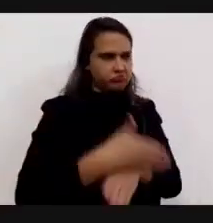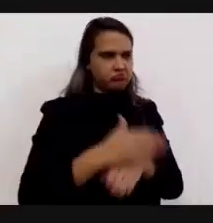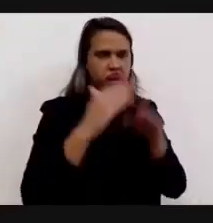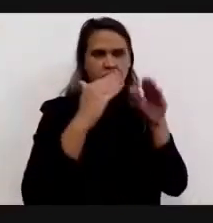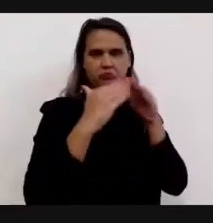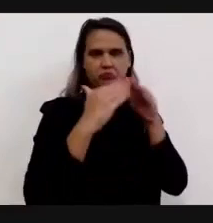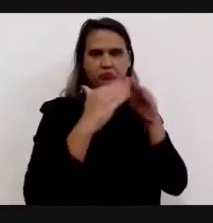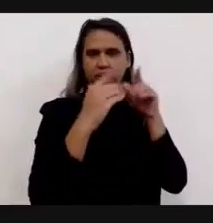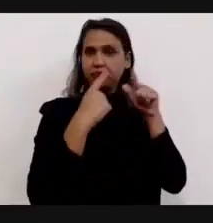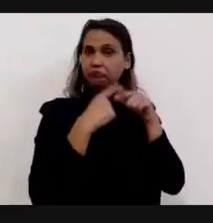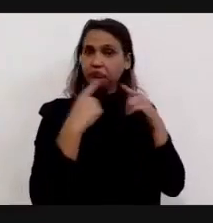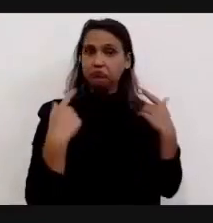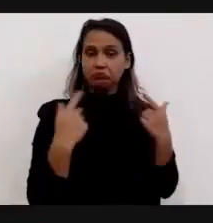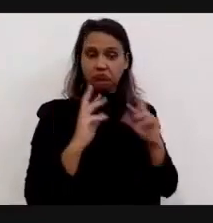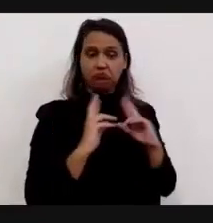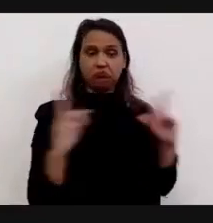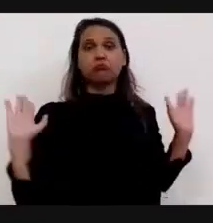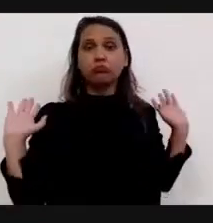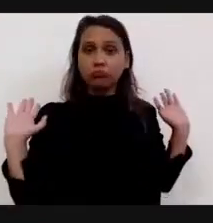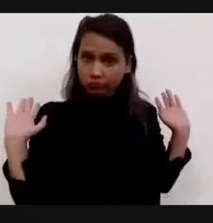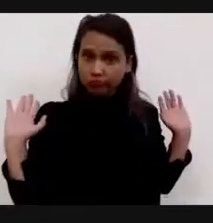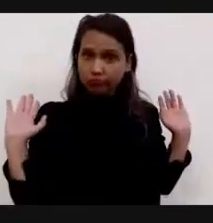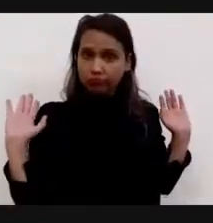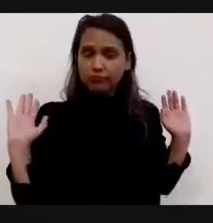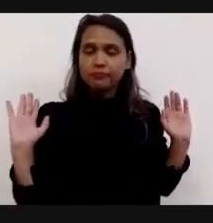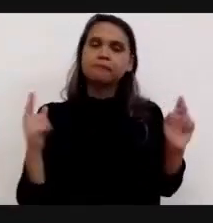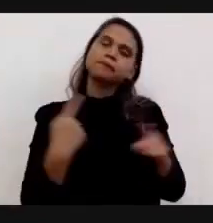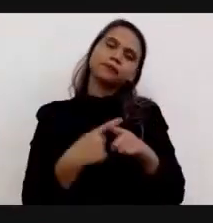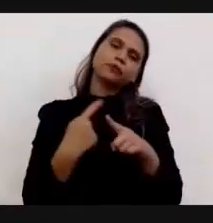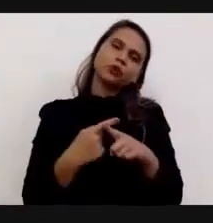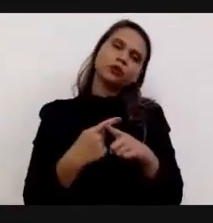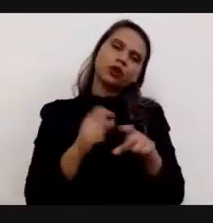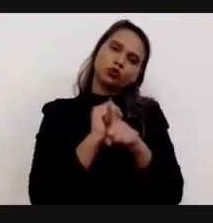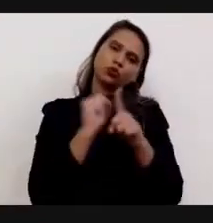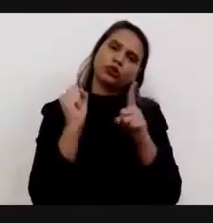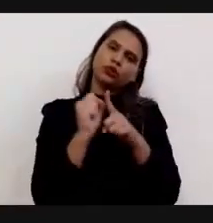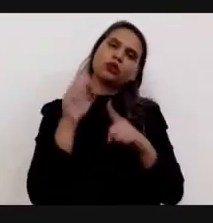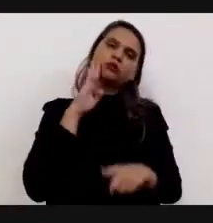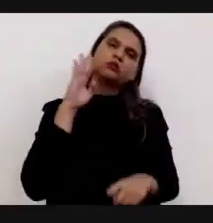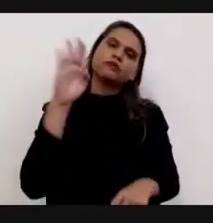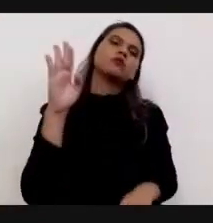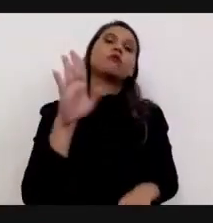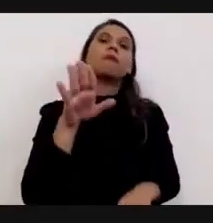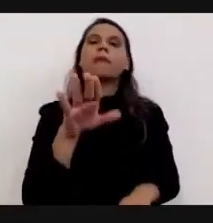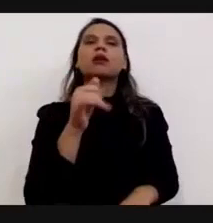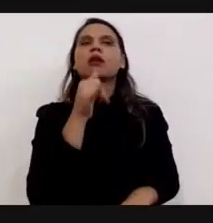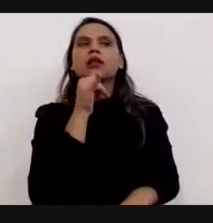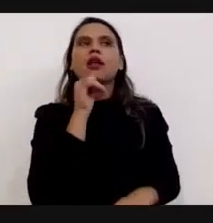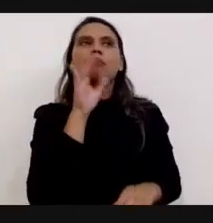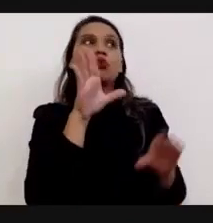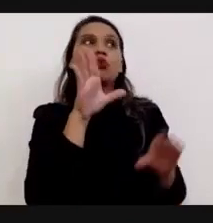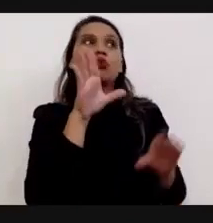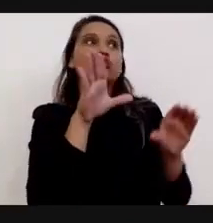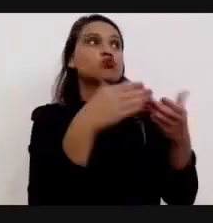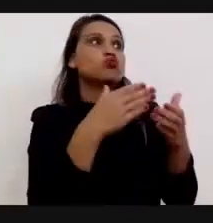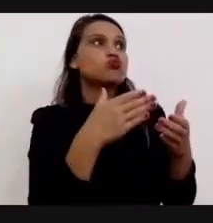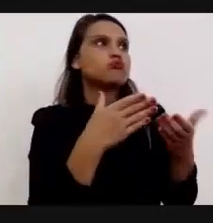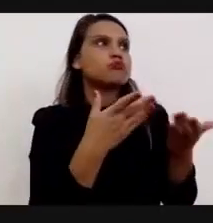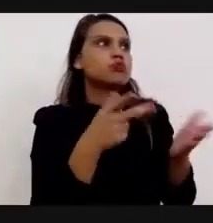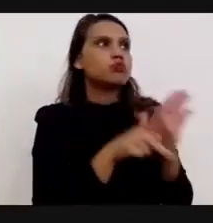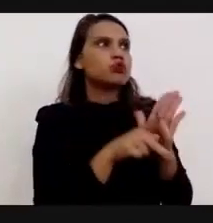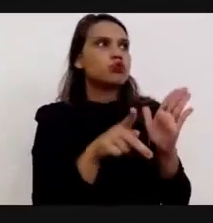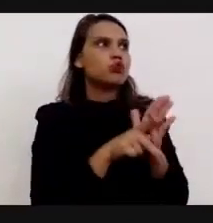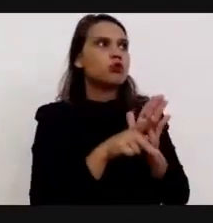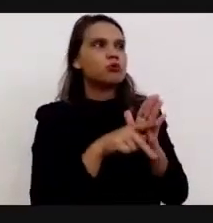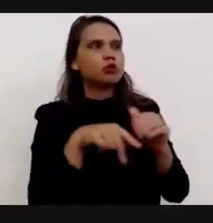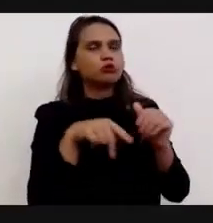exemplo, vai fazer toda a diferença. Que entra na sociedade civil, mas o grupo de escoteiro, de repente, fez toda a diferença se